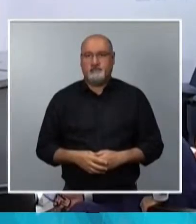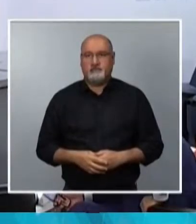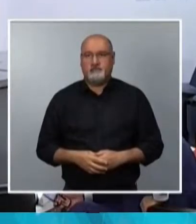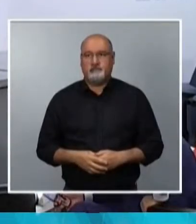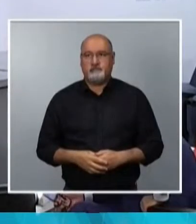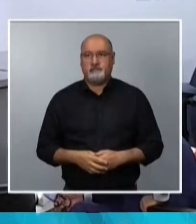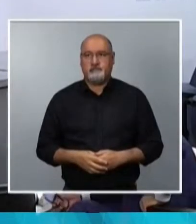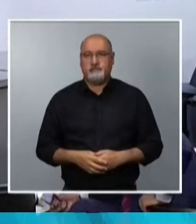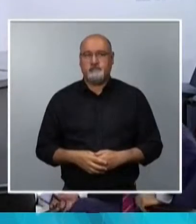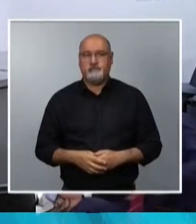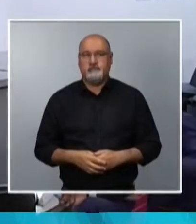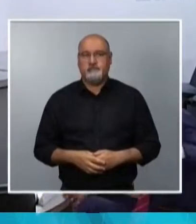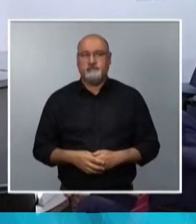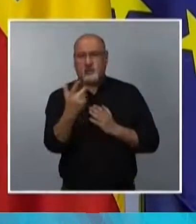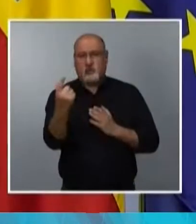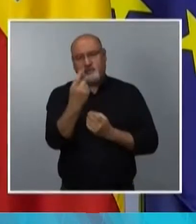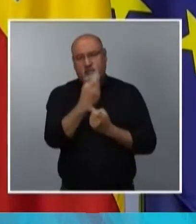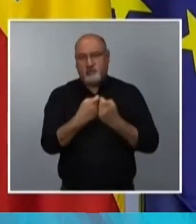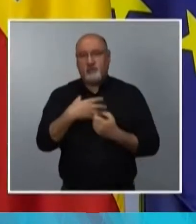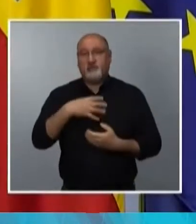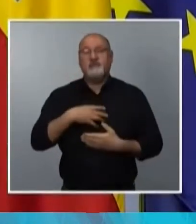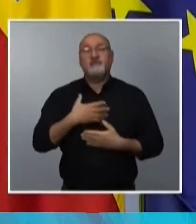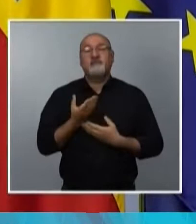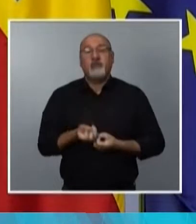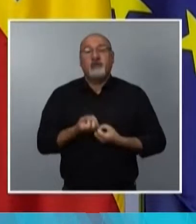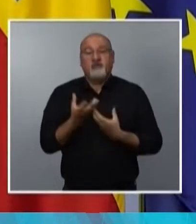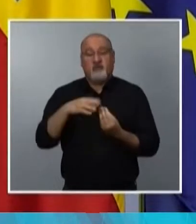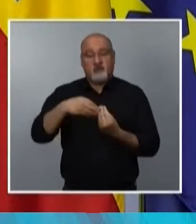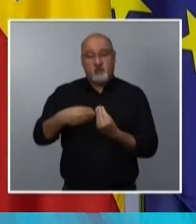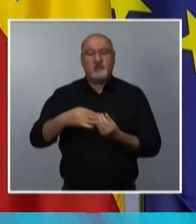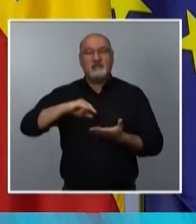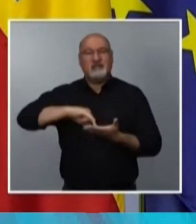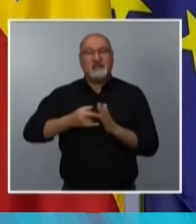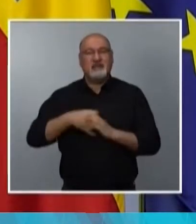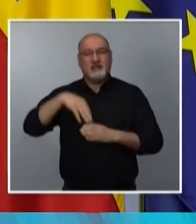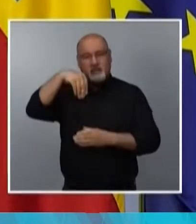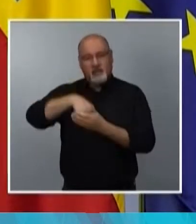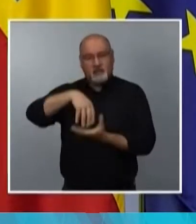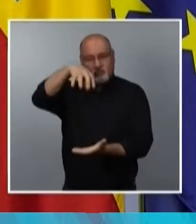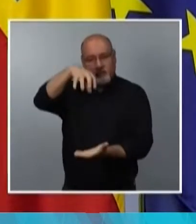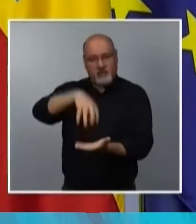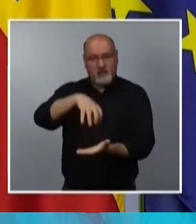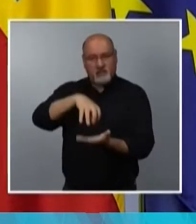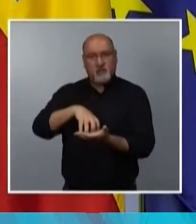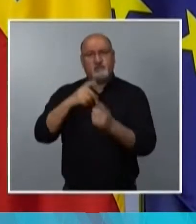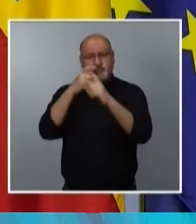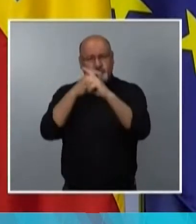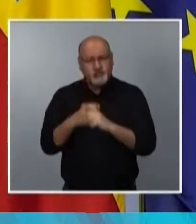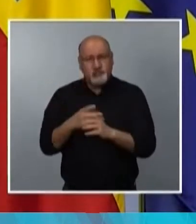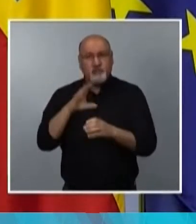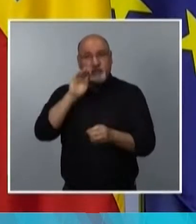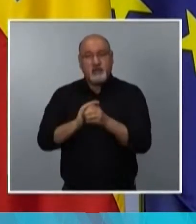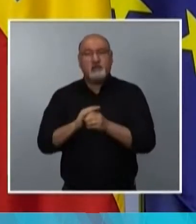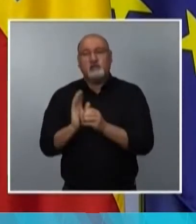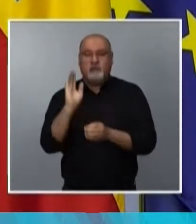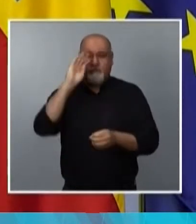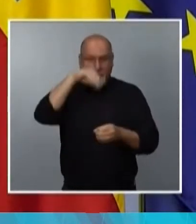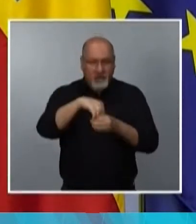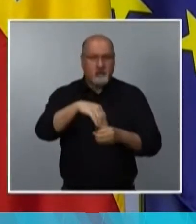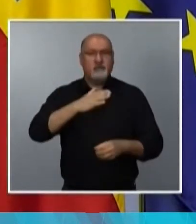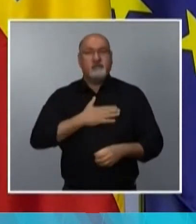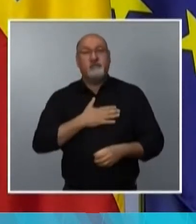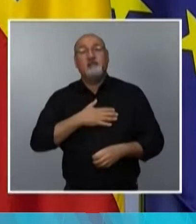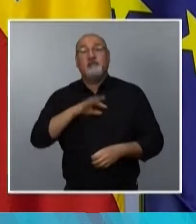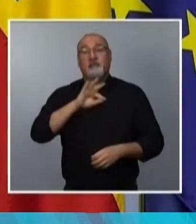retirar determinado volume de dados dos dois telefones celulares Bolanos não especificou se as autoridades espanholas